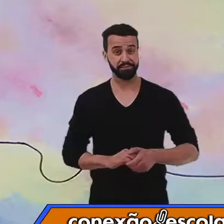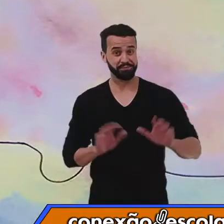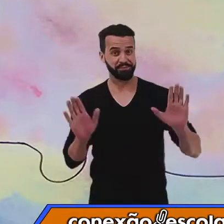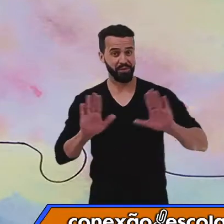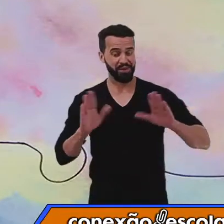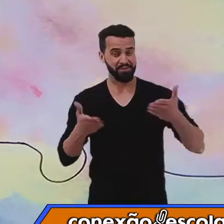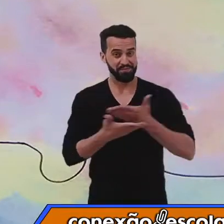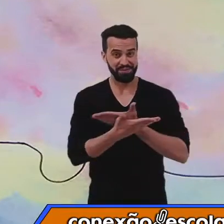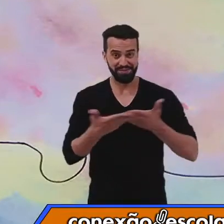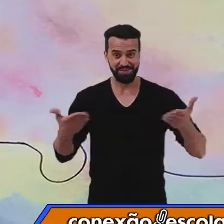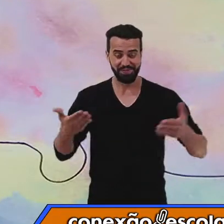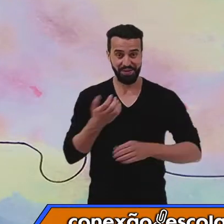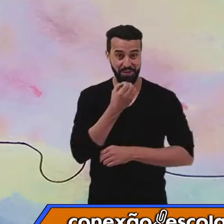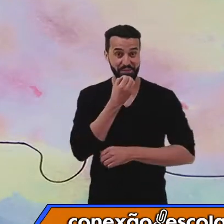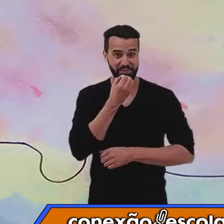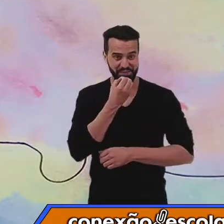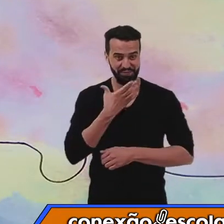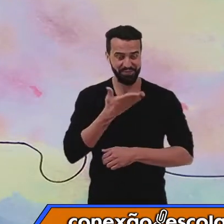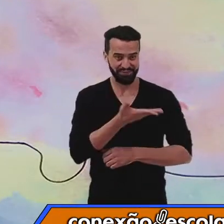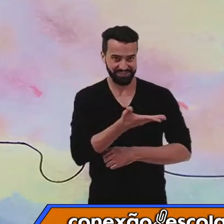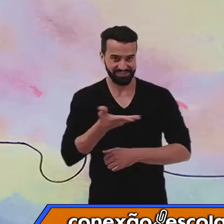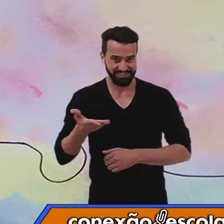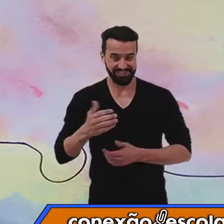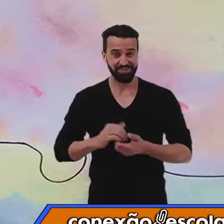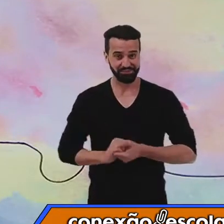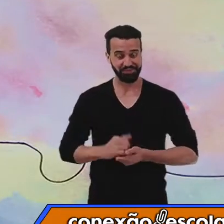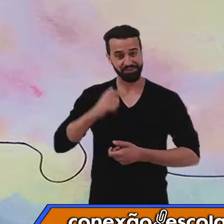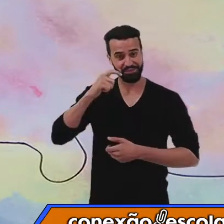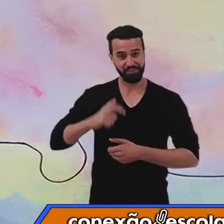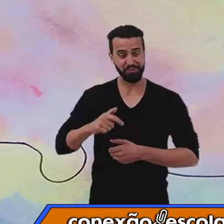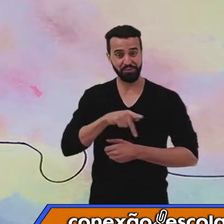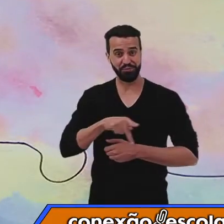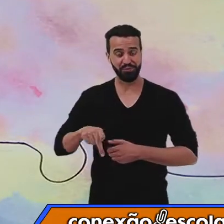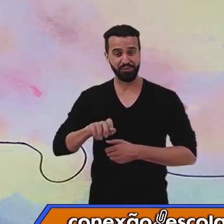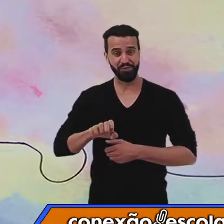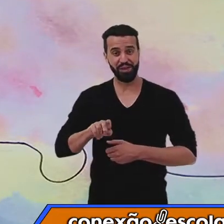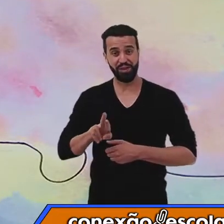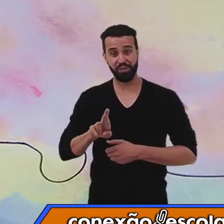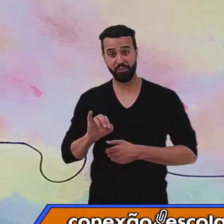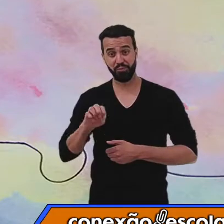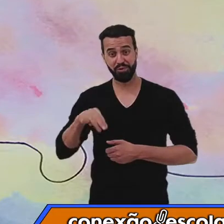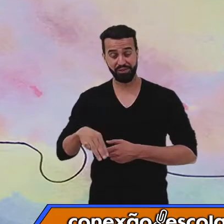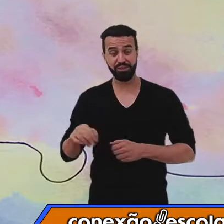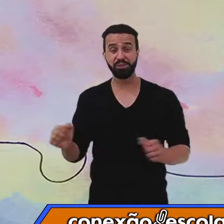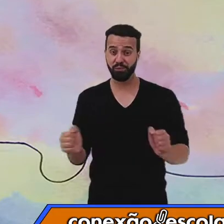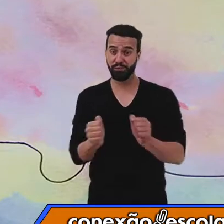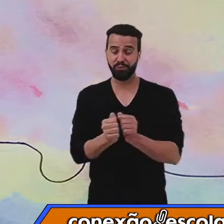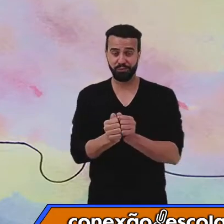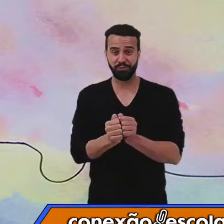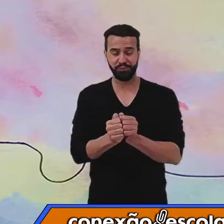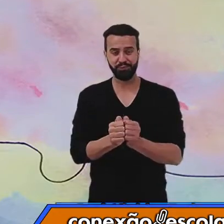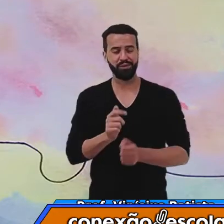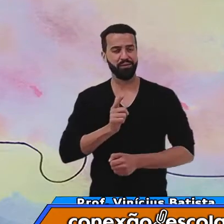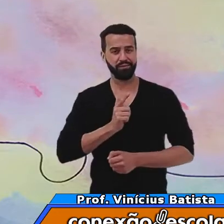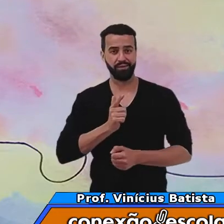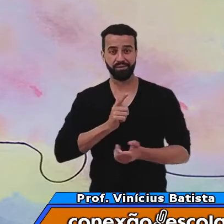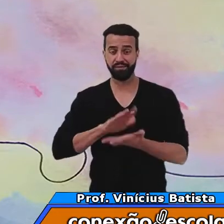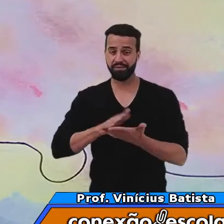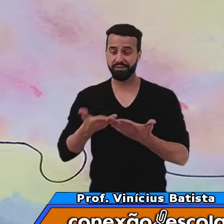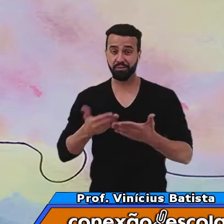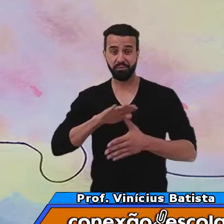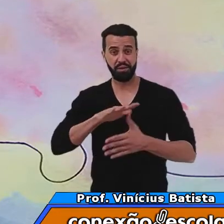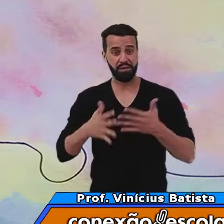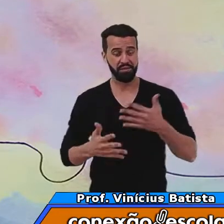Olá, pessoal! Tudo bem com vocês? Eu sou o professor Eurim e aqui com a gente hoje temos o